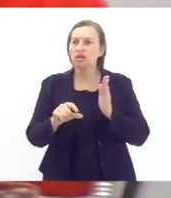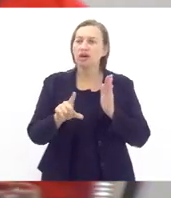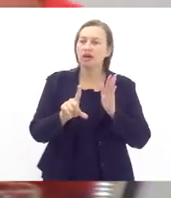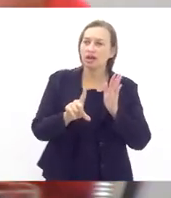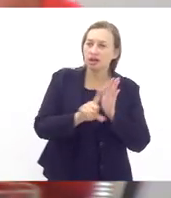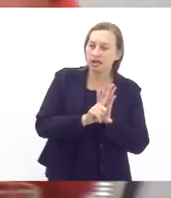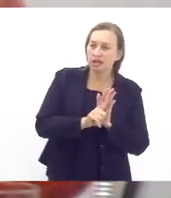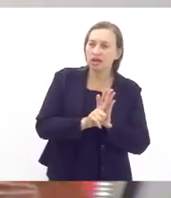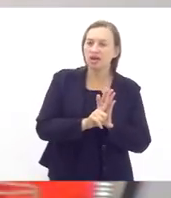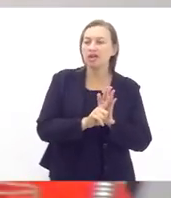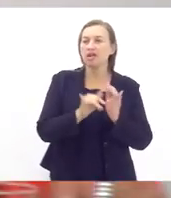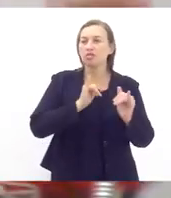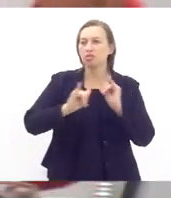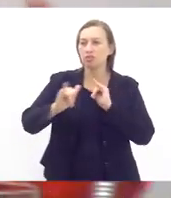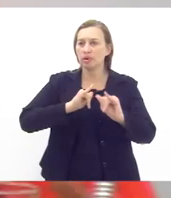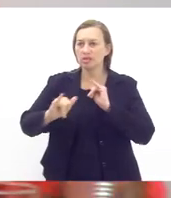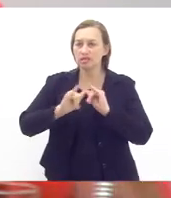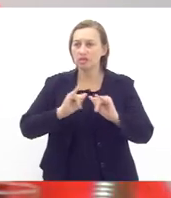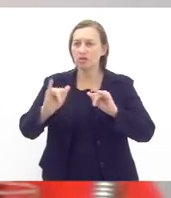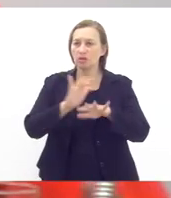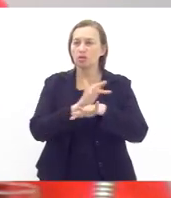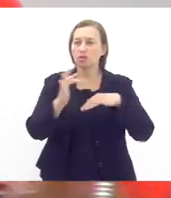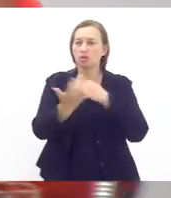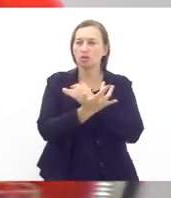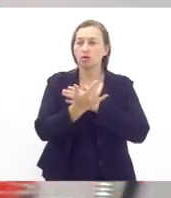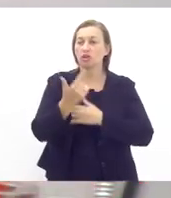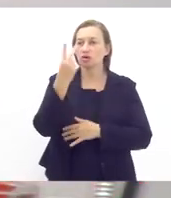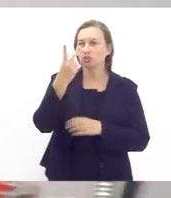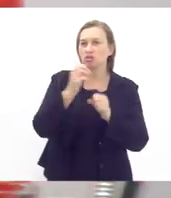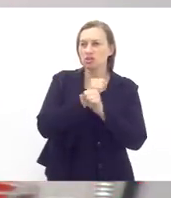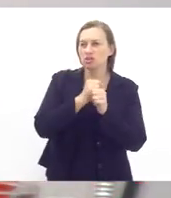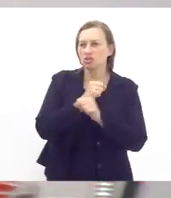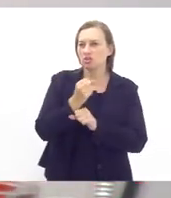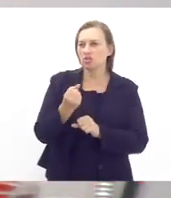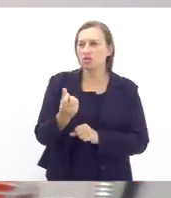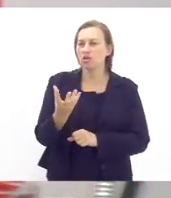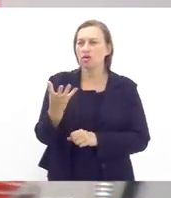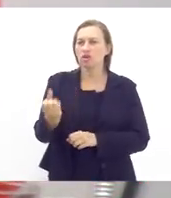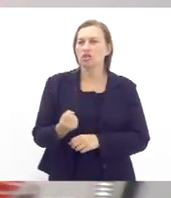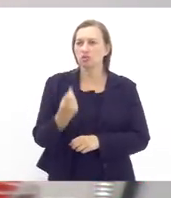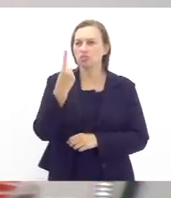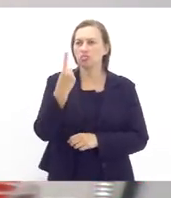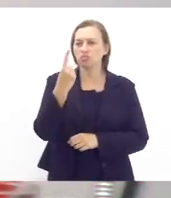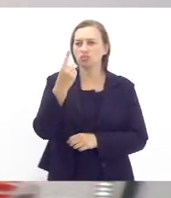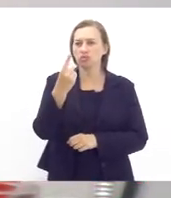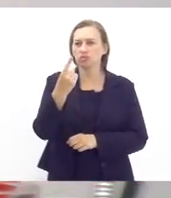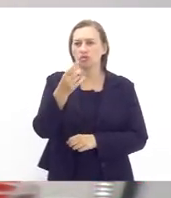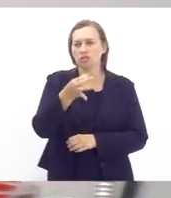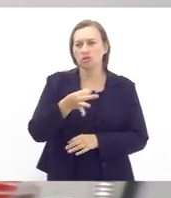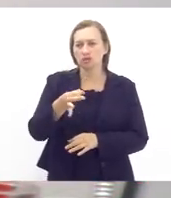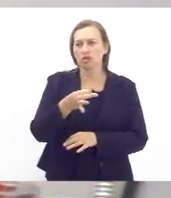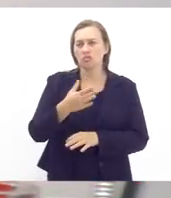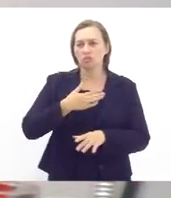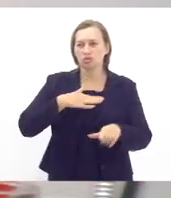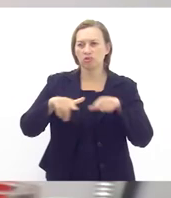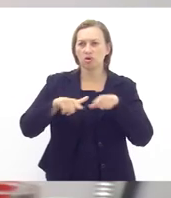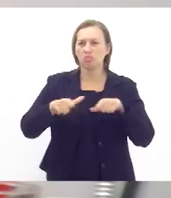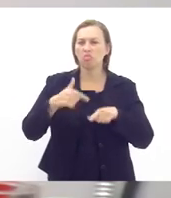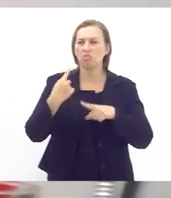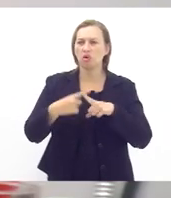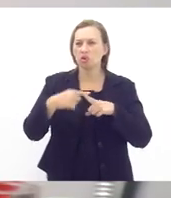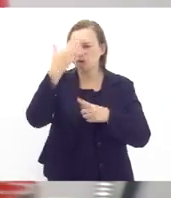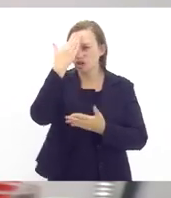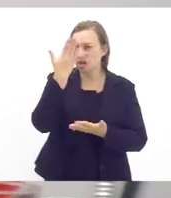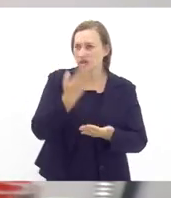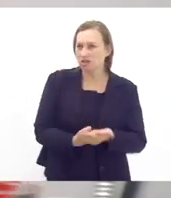é uma mobilização na rede diária isso tem dois anos eu não ganho um centavo por isso pelo meu trabalho porque eu acredito